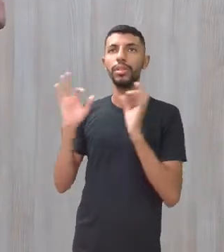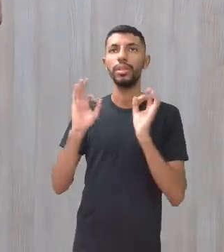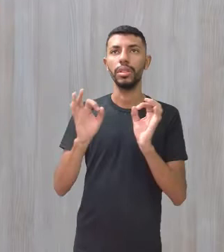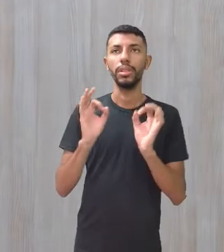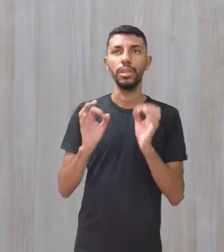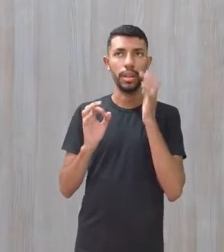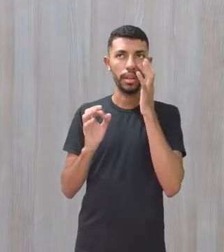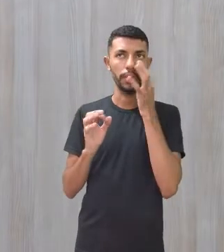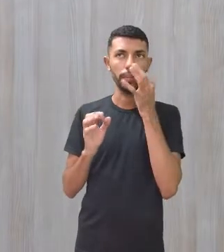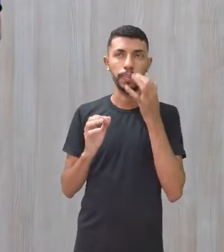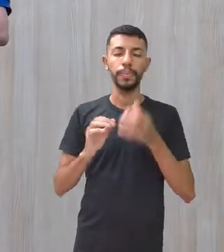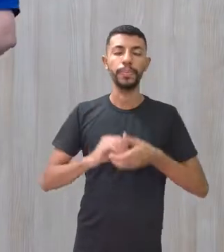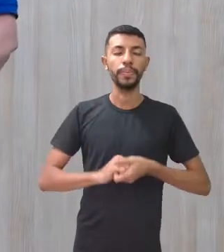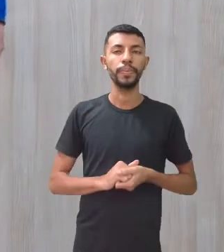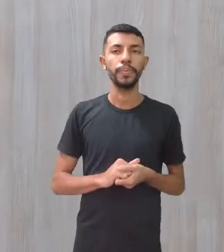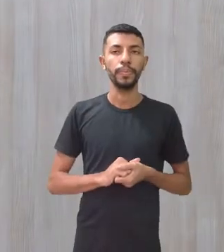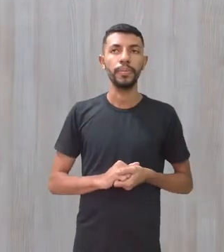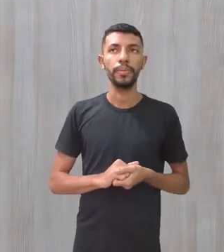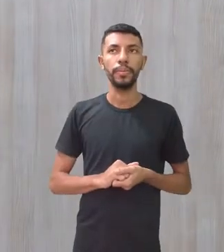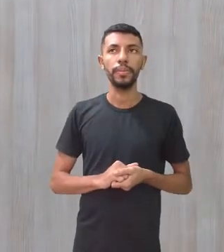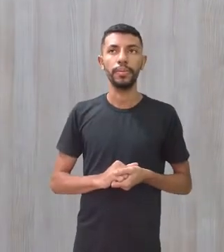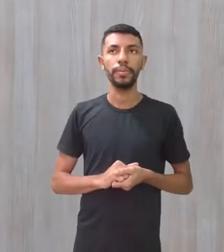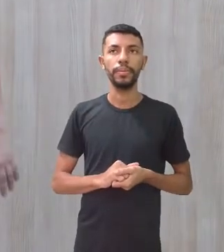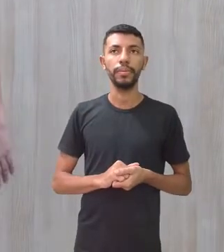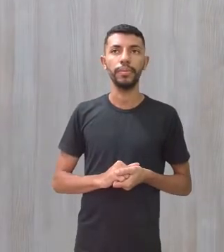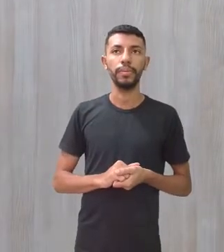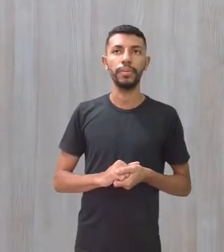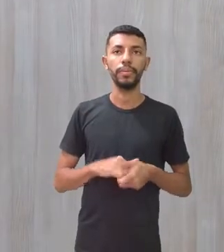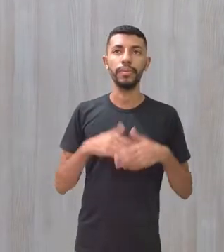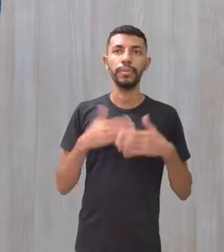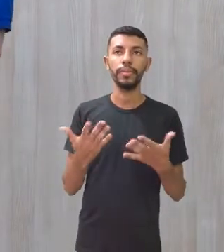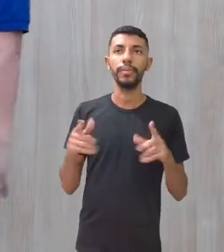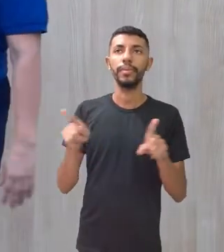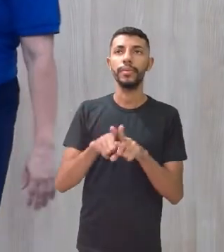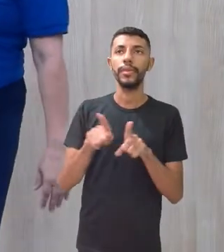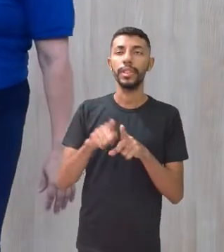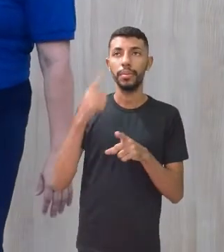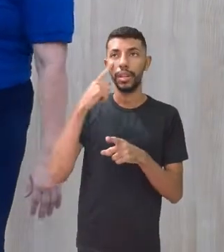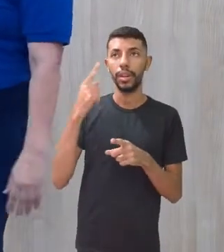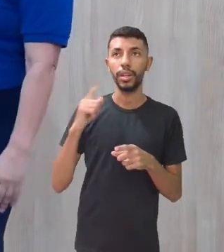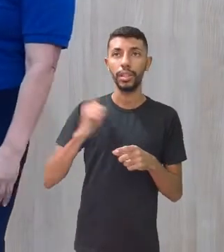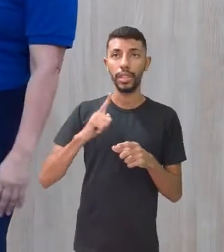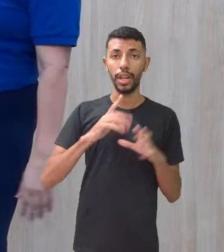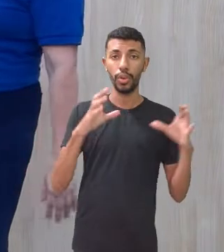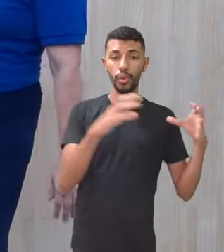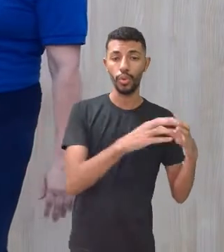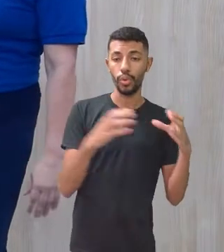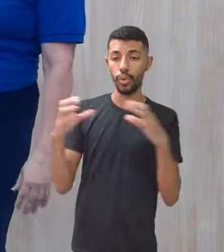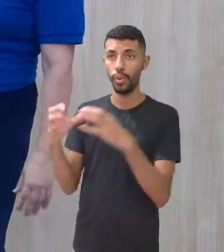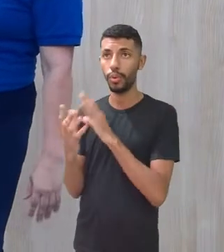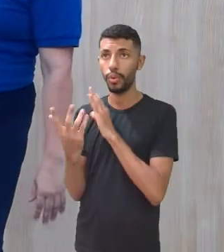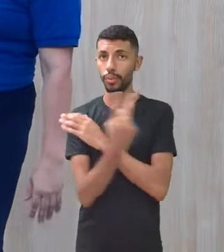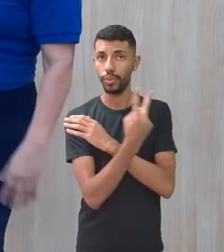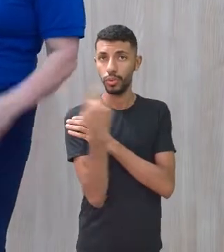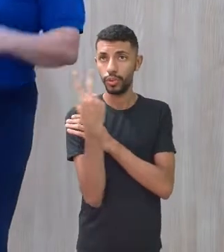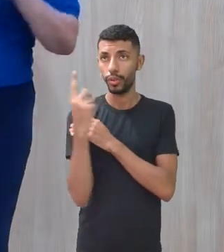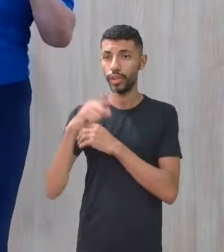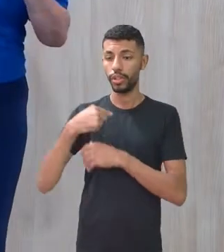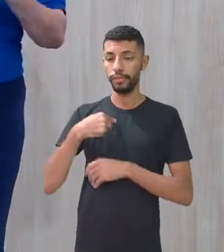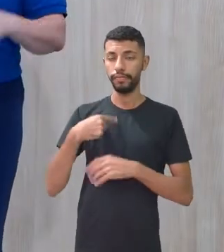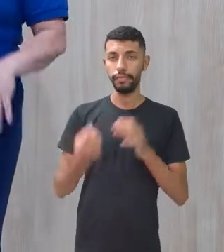secular também pode ser erudita e pode ser popular. Além desses 2 grandes grupos que eu criei aqui para a